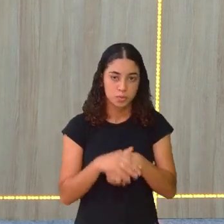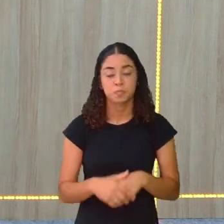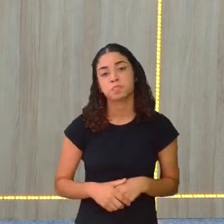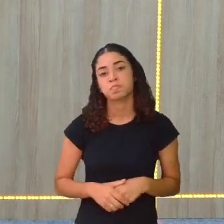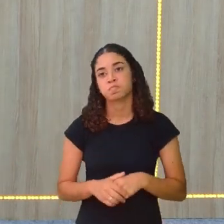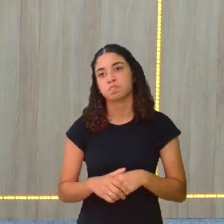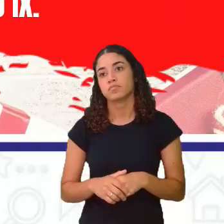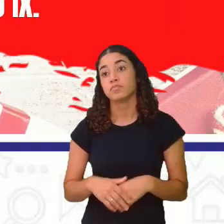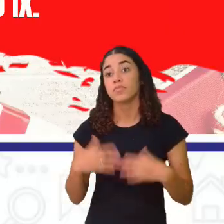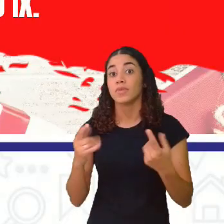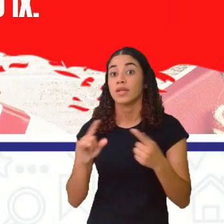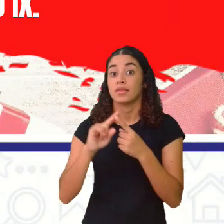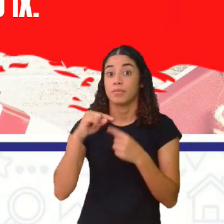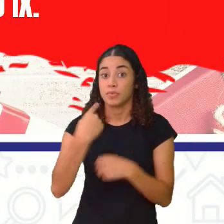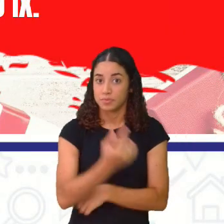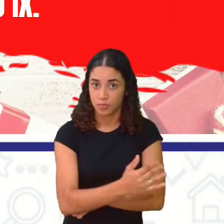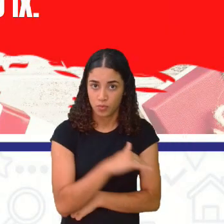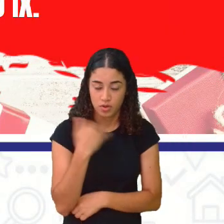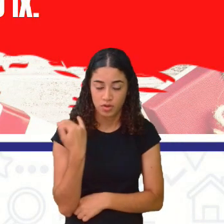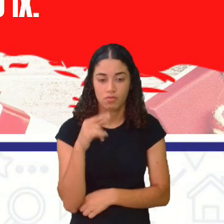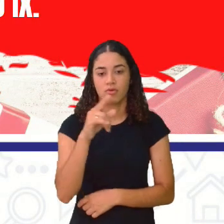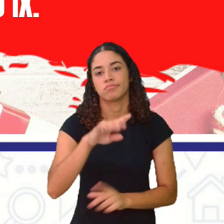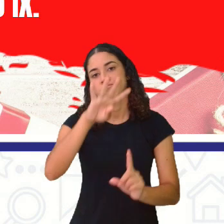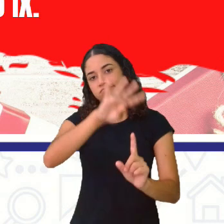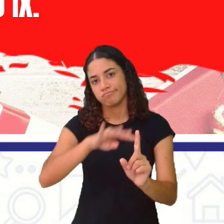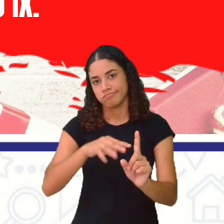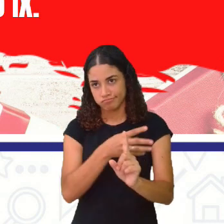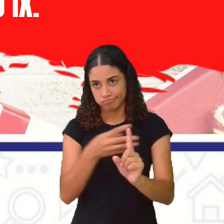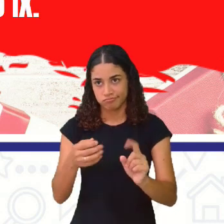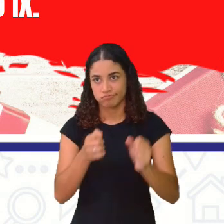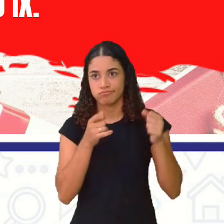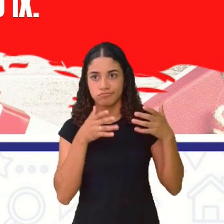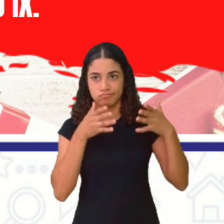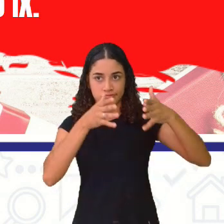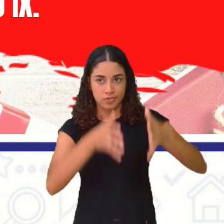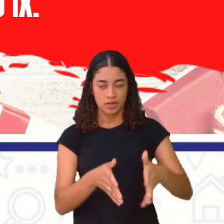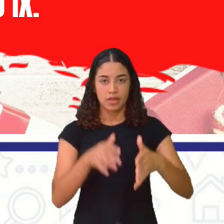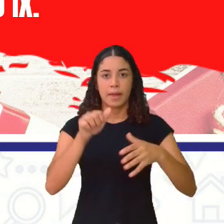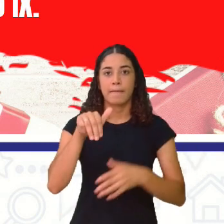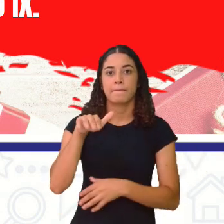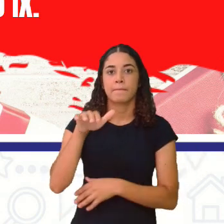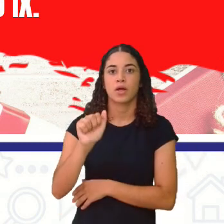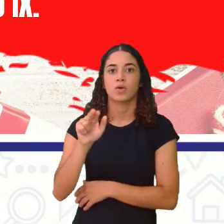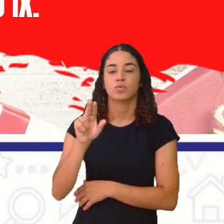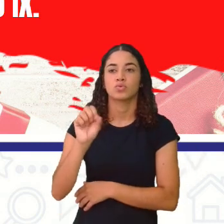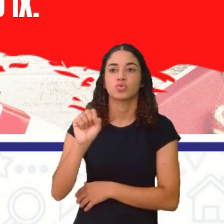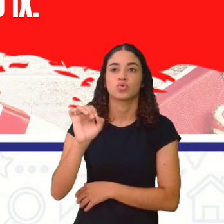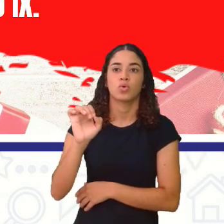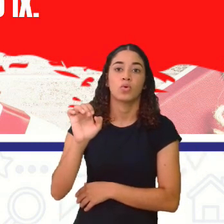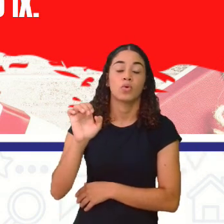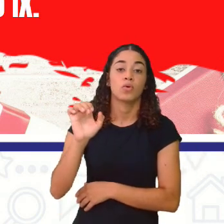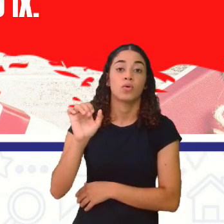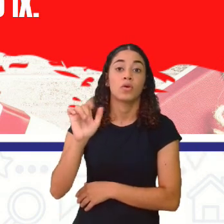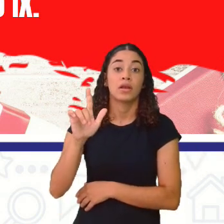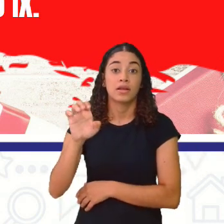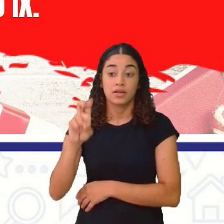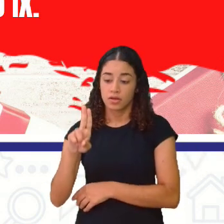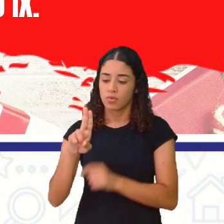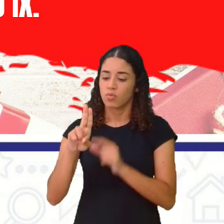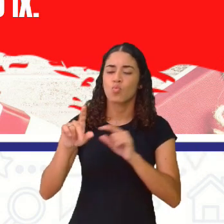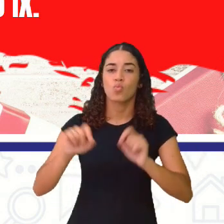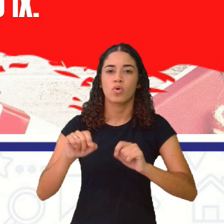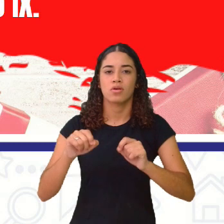foi homenageado, foi enterrado em um mausoléu artístico, né? O mausoléu é um grande túmulo, todo